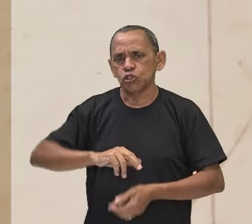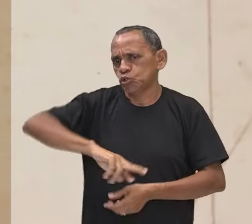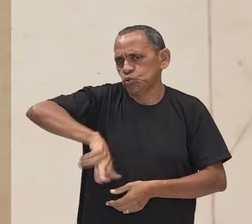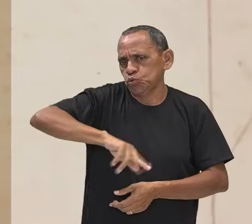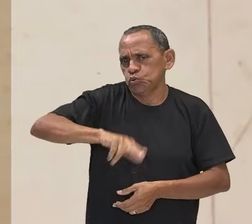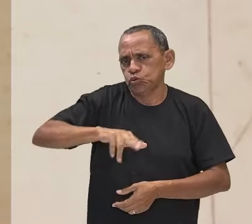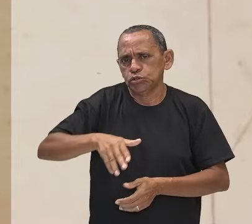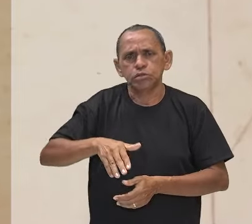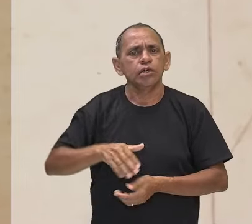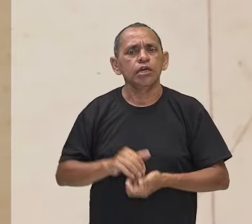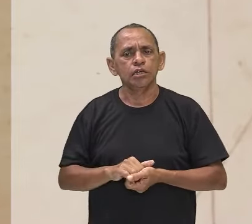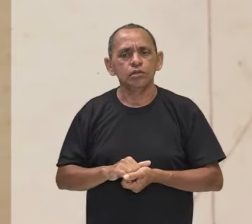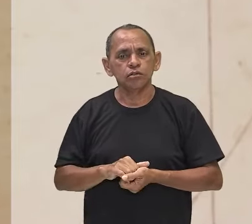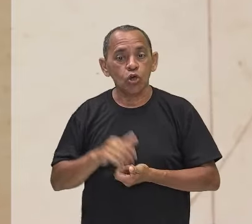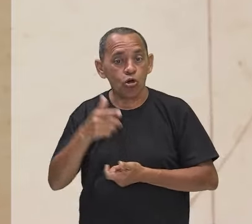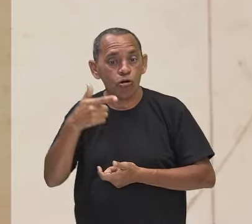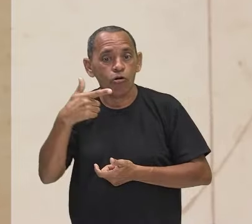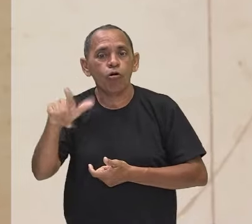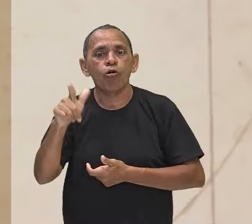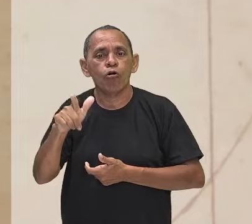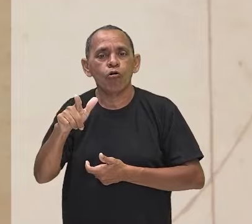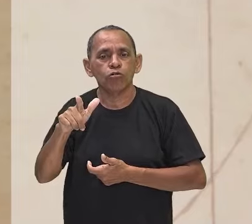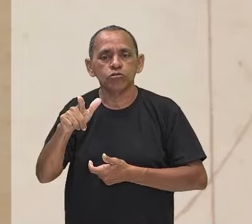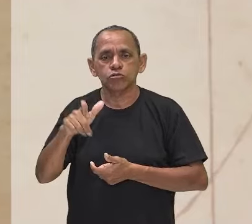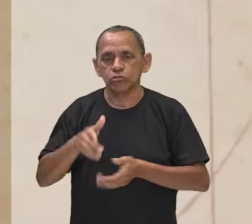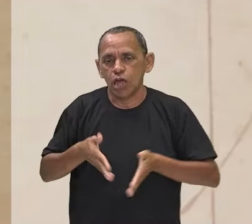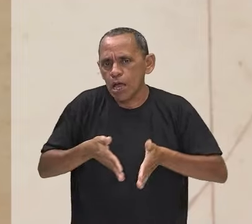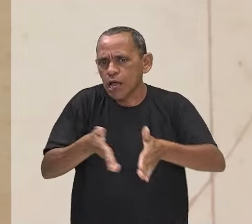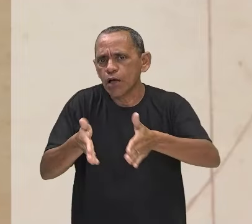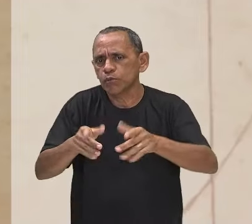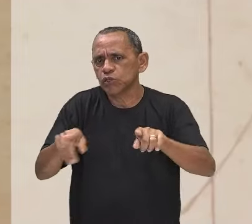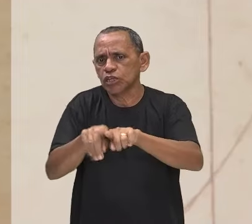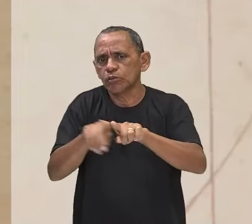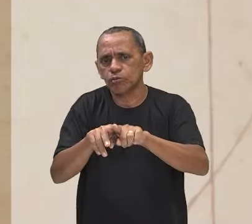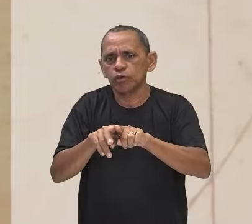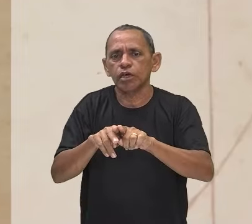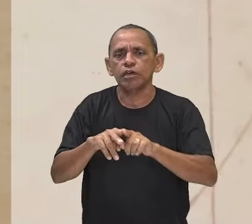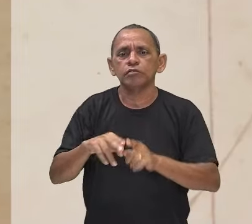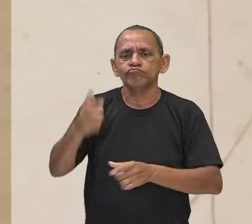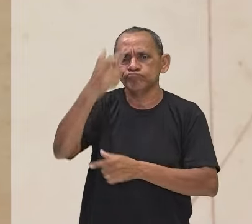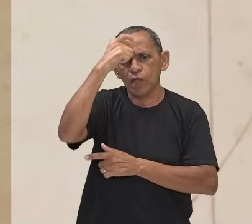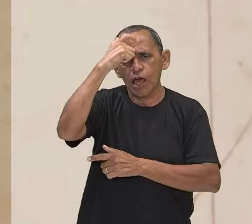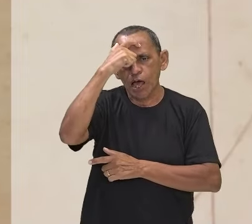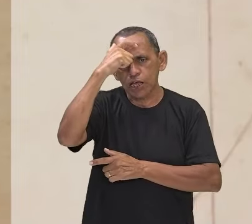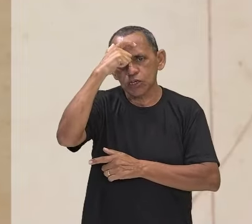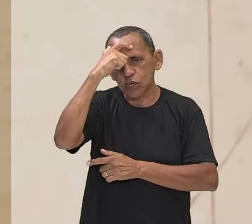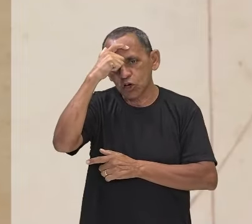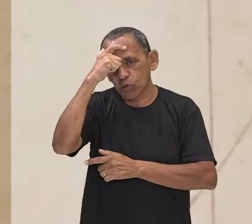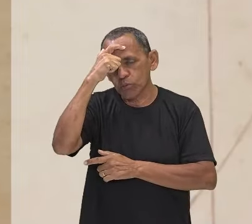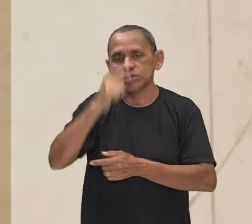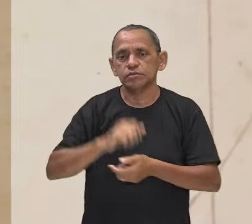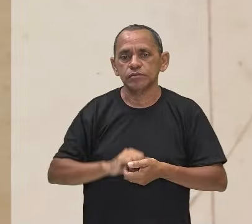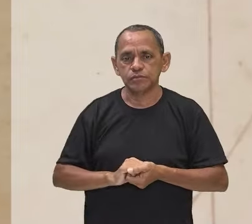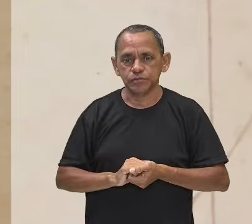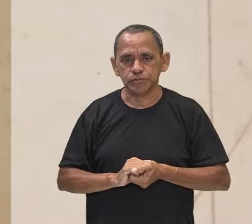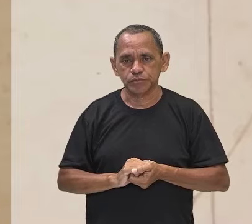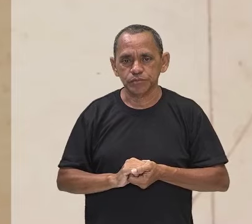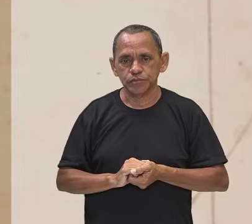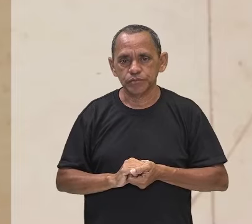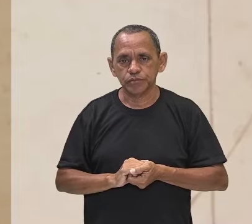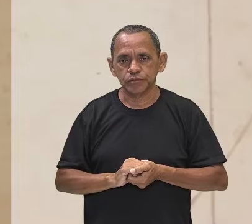seja através da minha razão, do pensamento lógico, do pensamento das coisas que estão aí à minha volta. Já